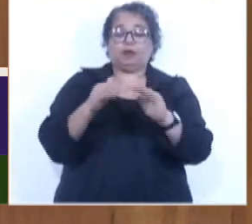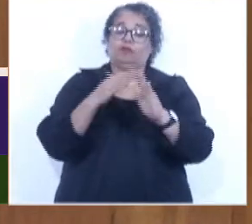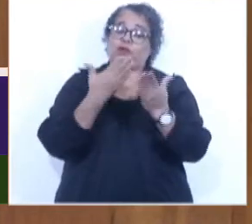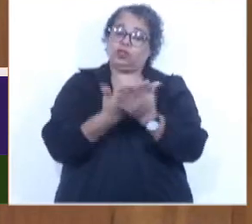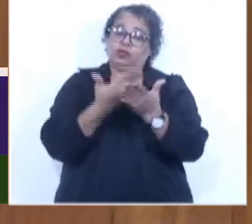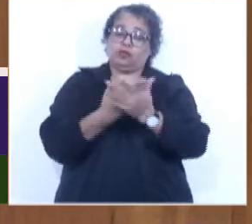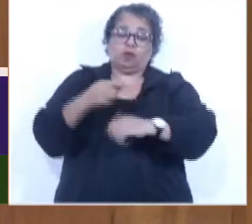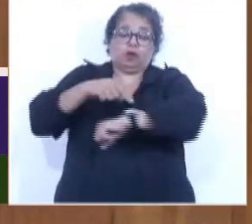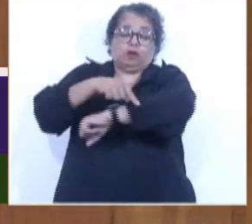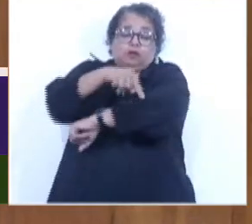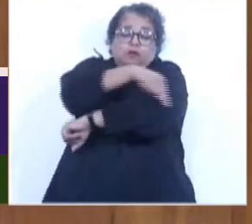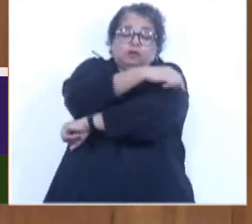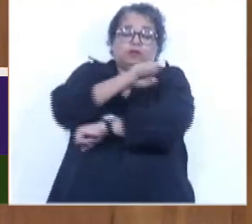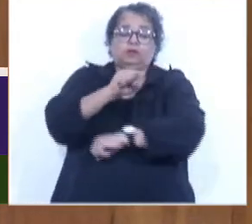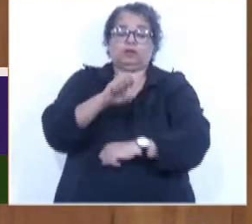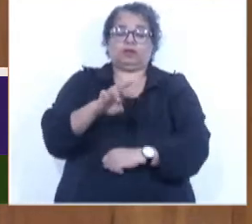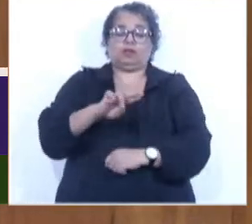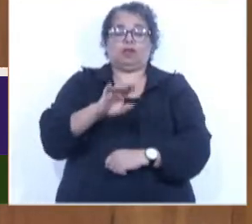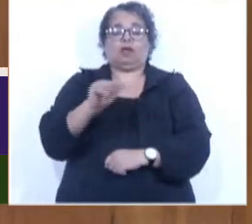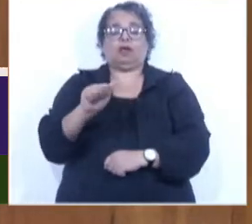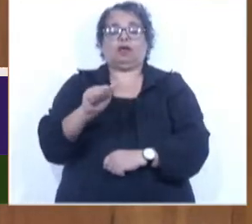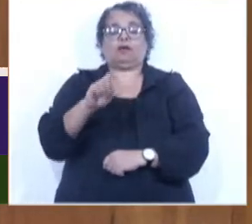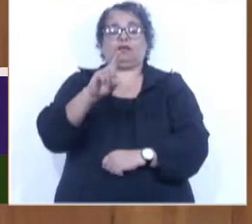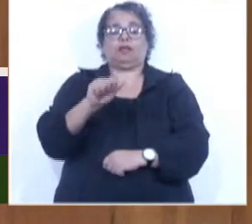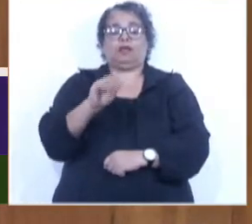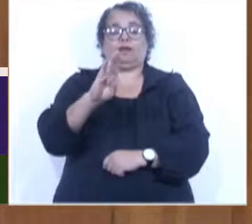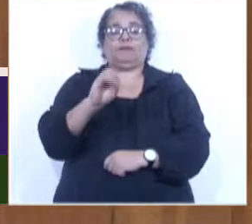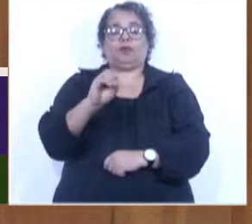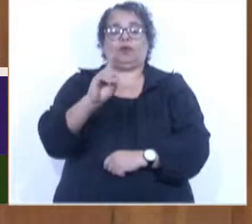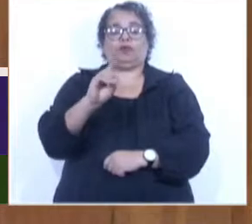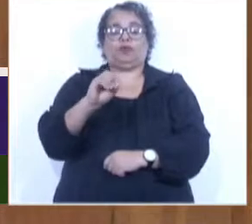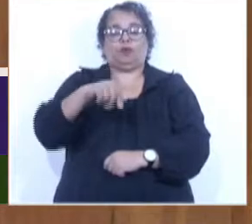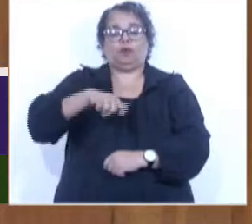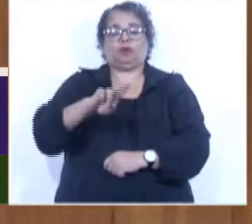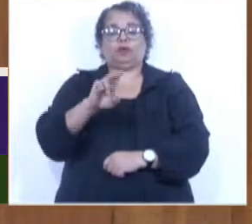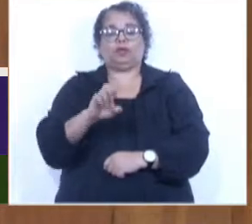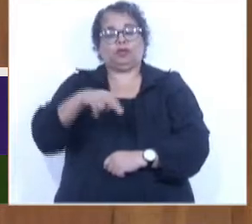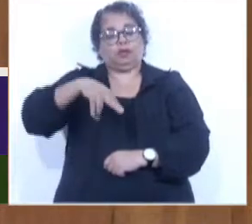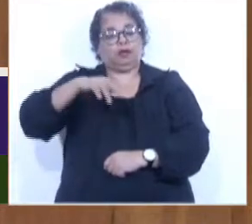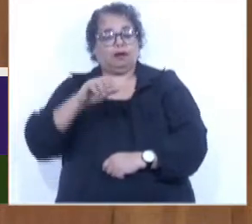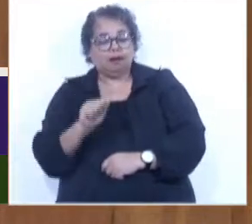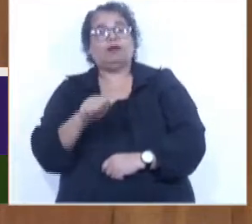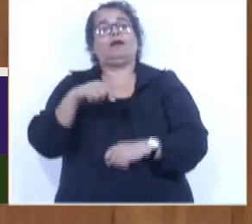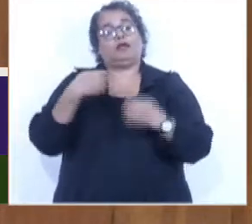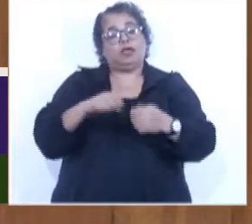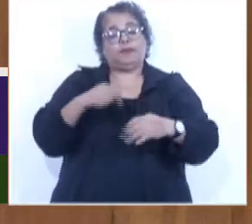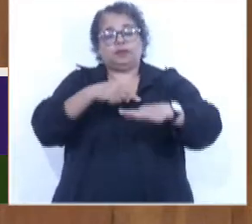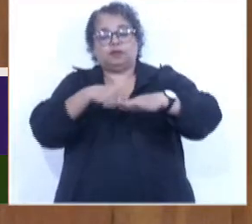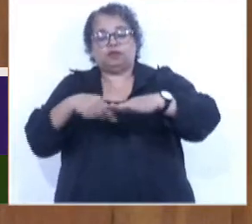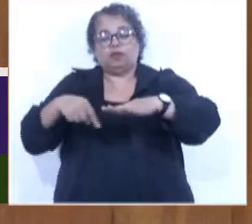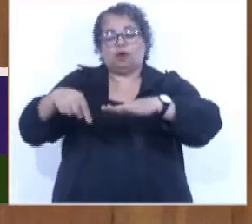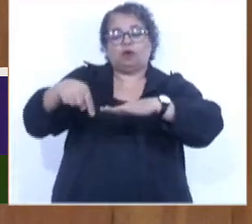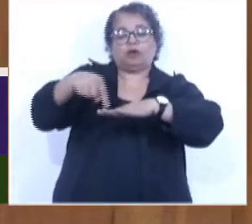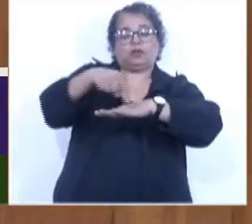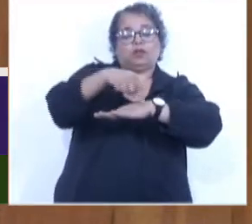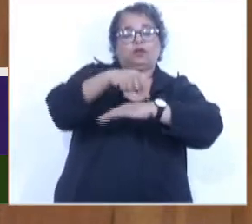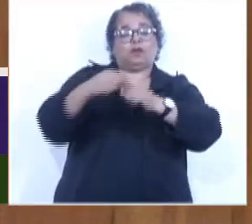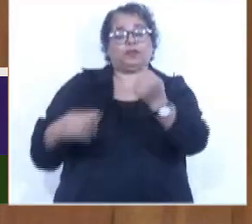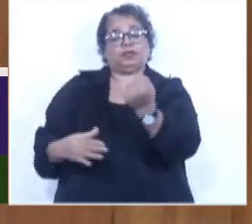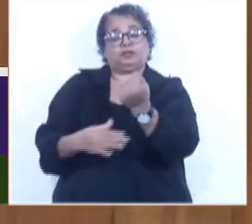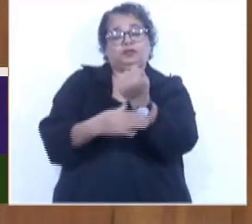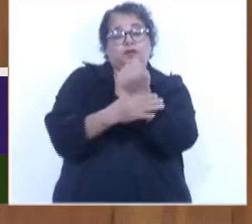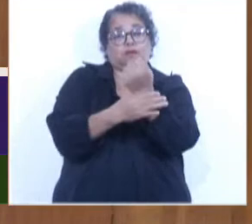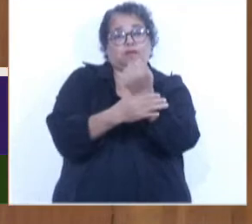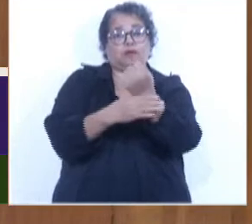com a Serra da Bodoquena nós identificamos que no local precisa com urgência de uma rotatória para dar mais segurança para os